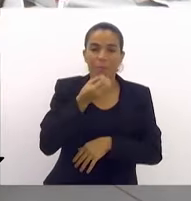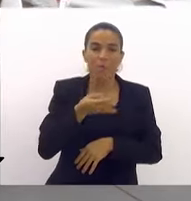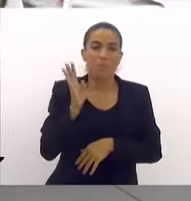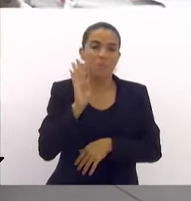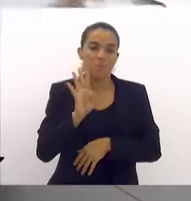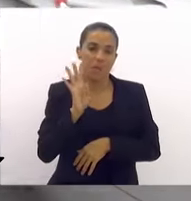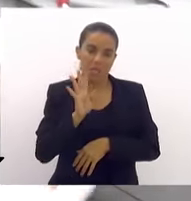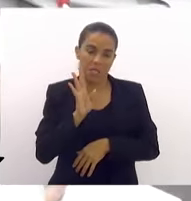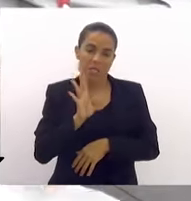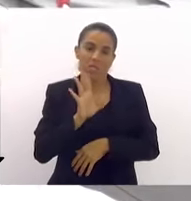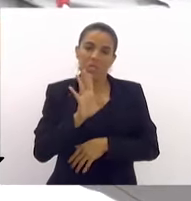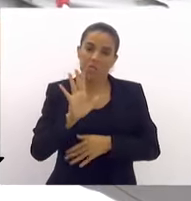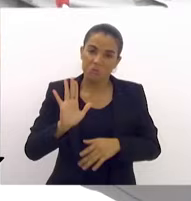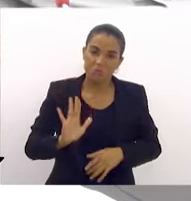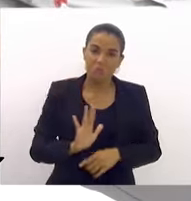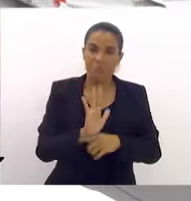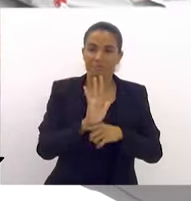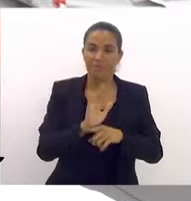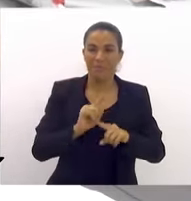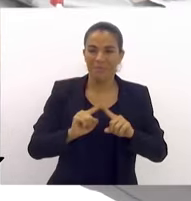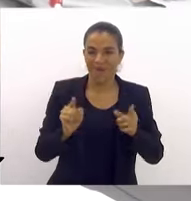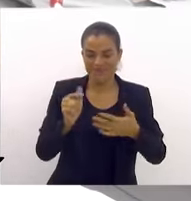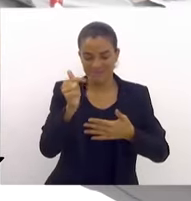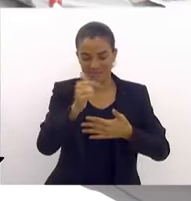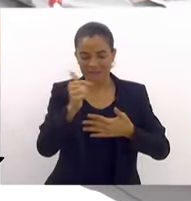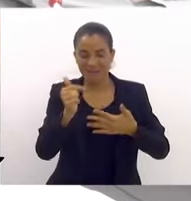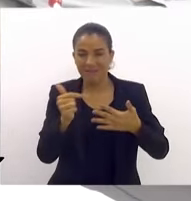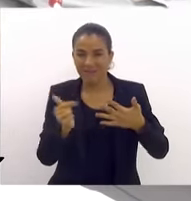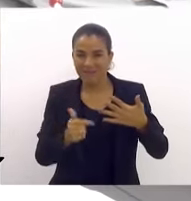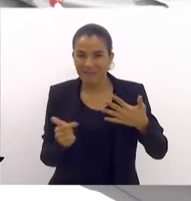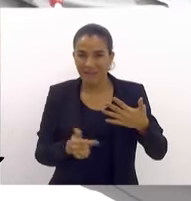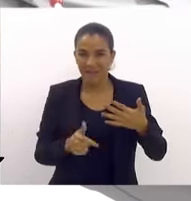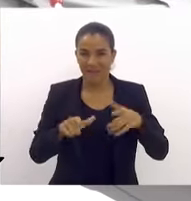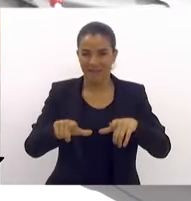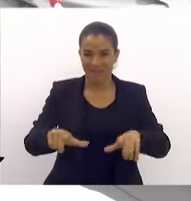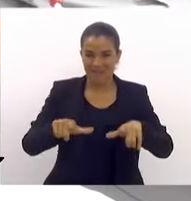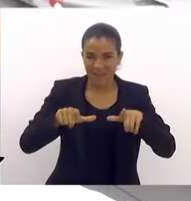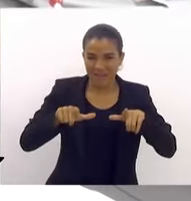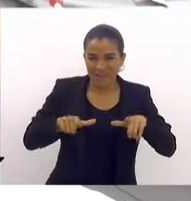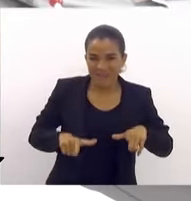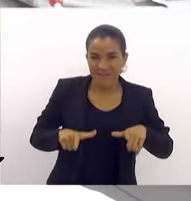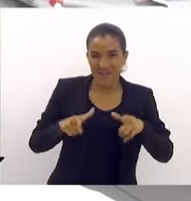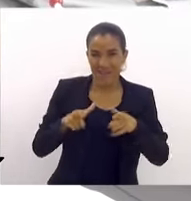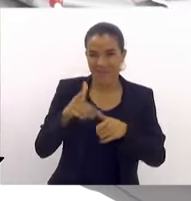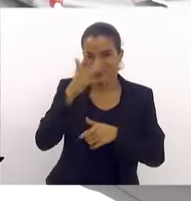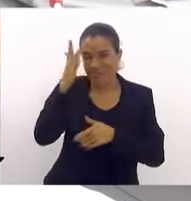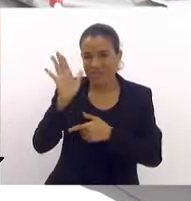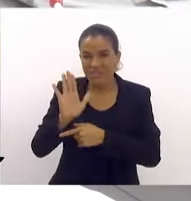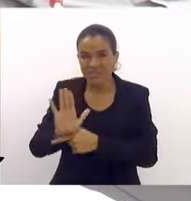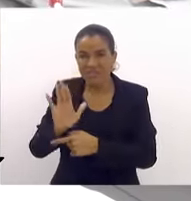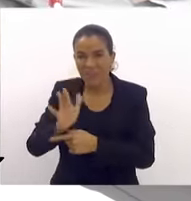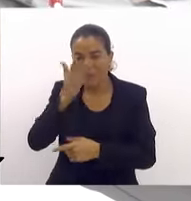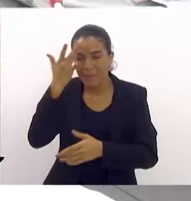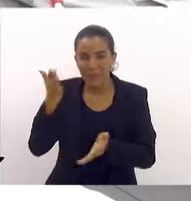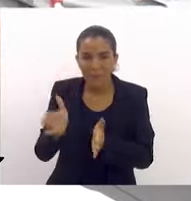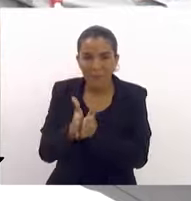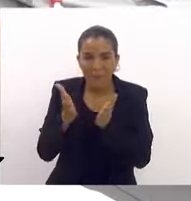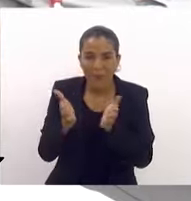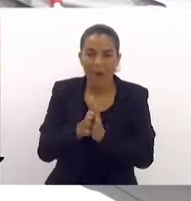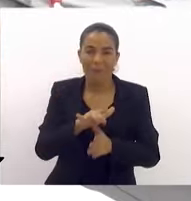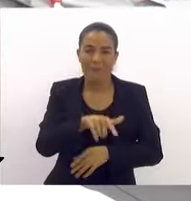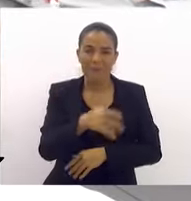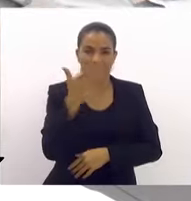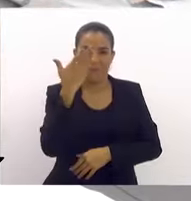que enriquece. Agora, essas outras coisas de atestado, carentes, a CCJ verificar,